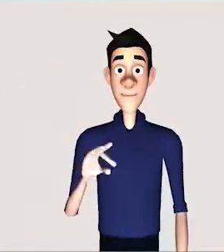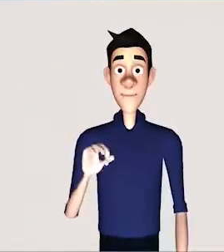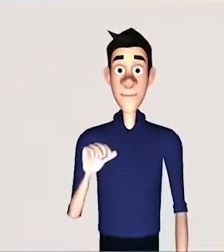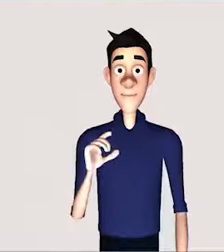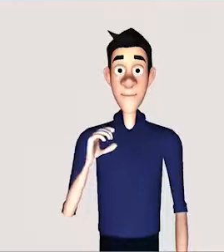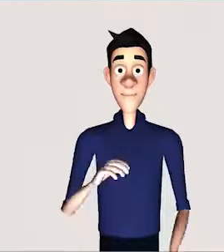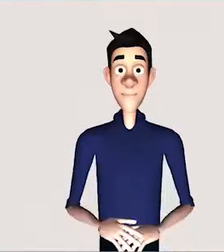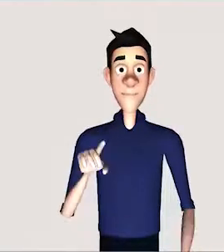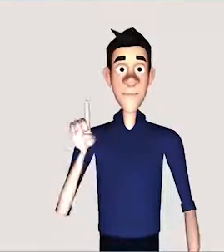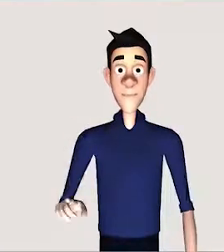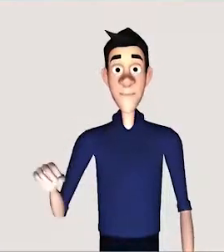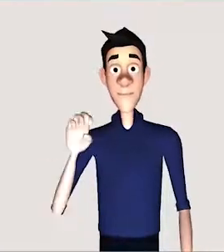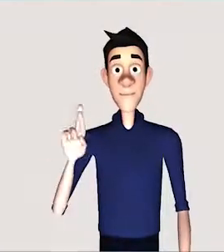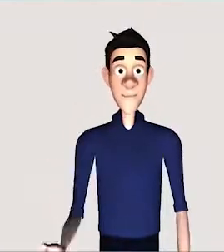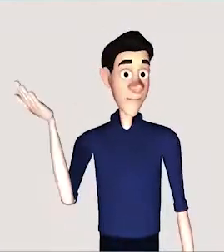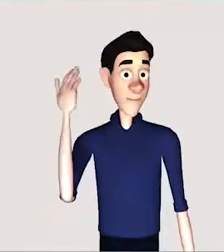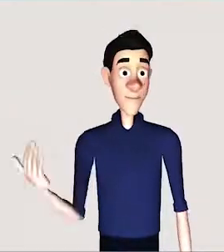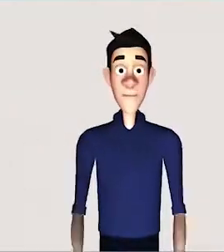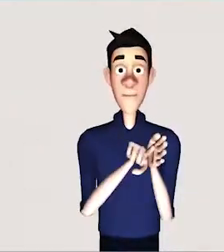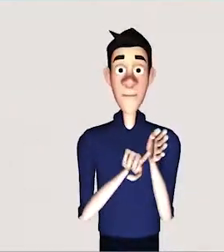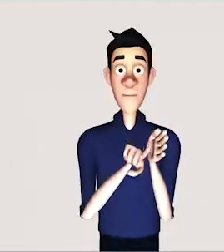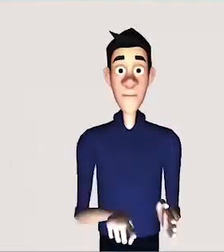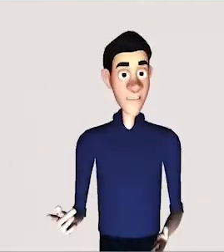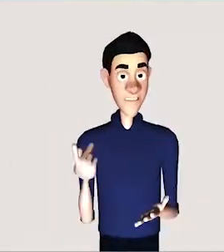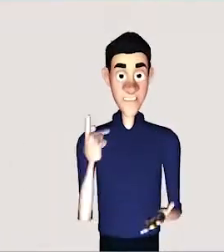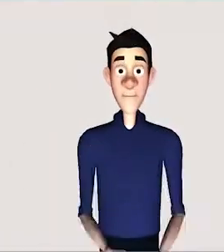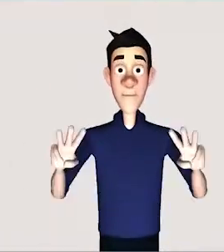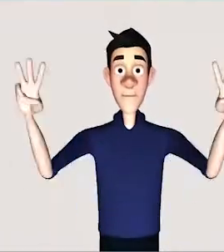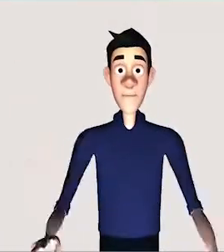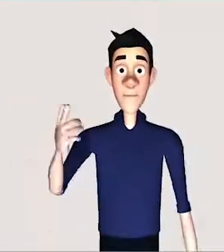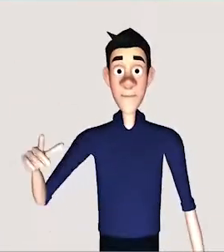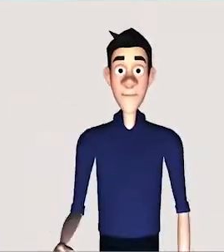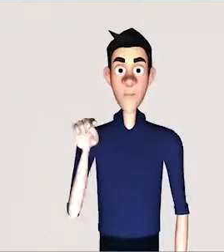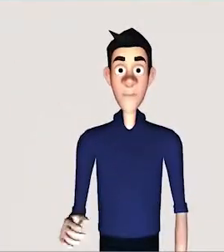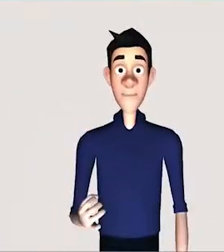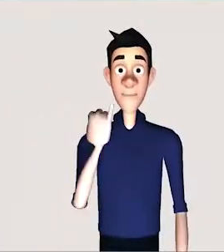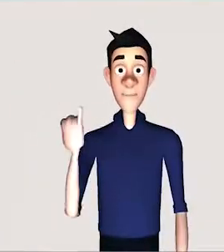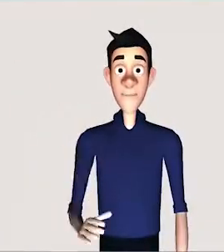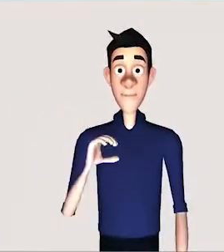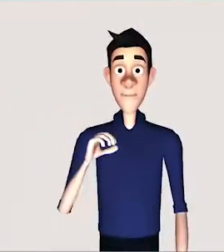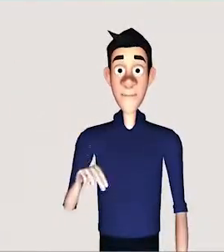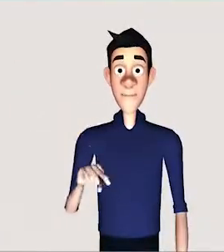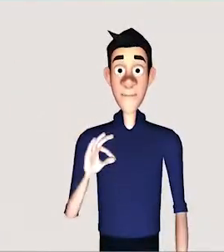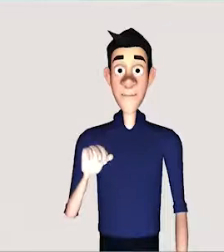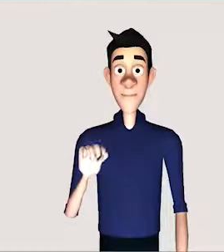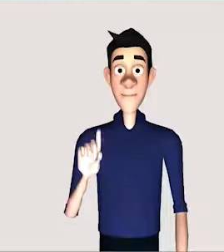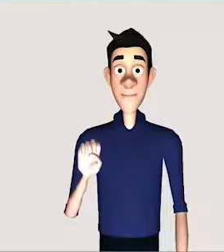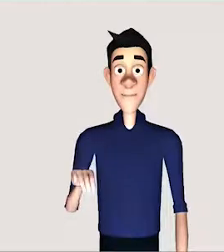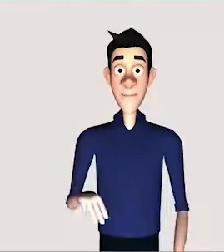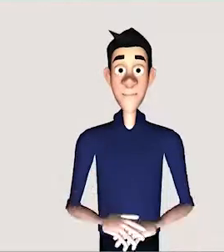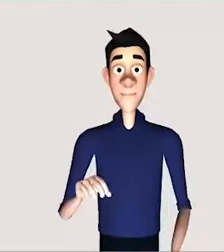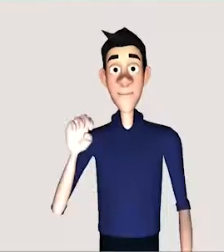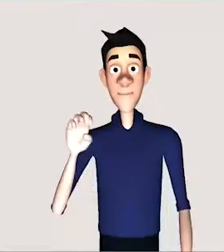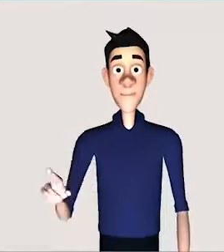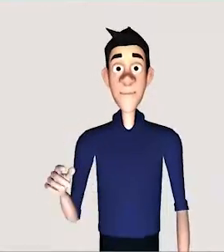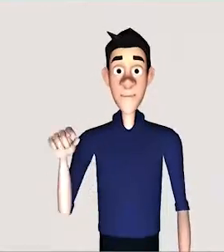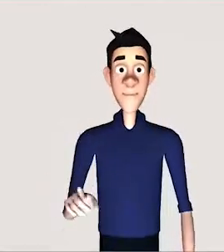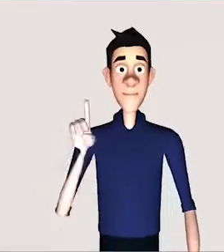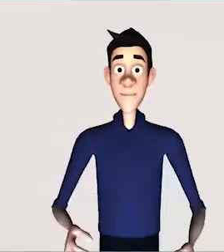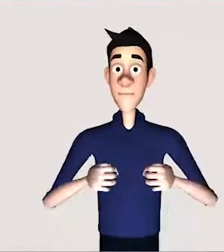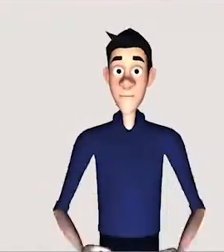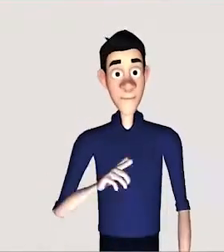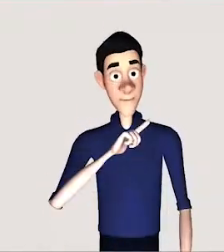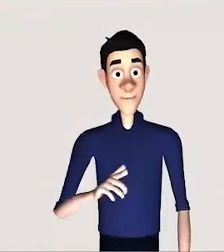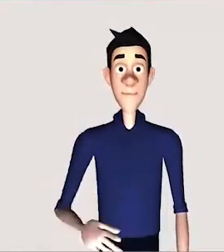contar. Porque imagina que seja livre de assinatura, mas você está com um público